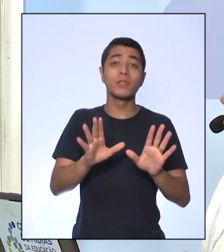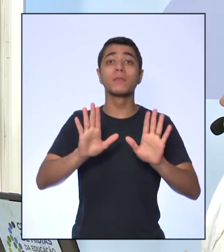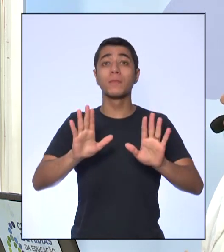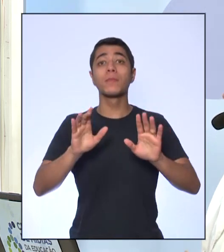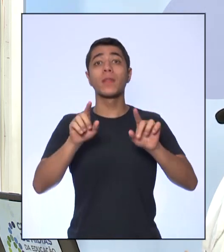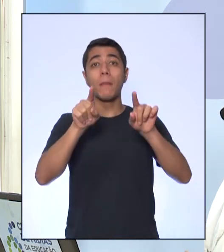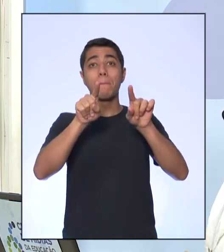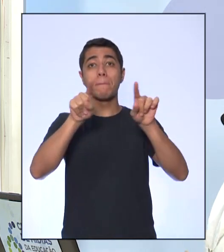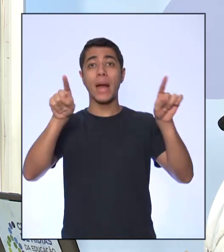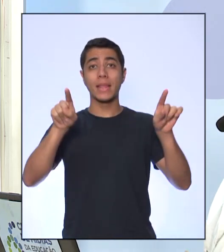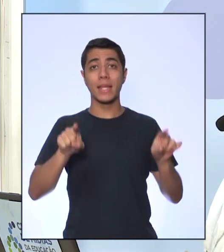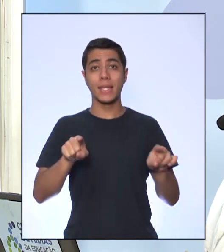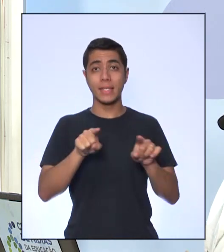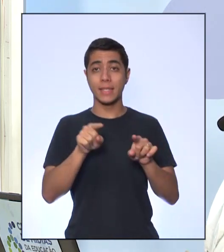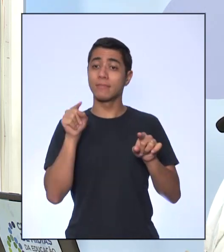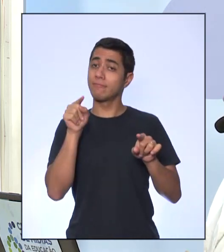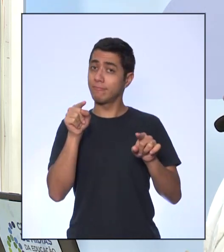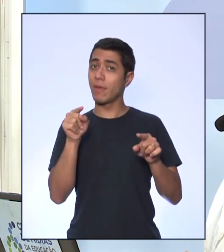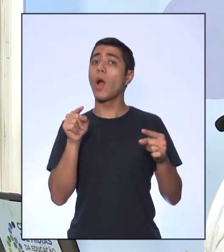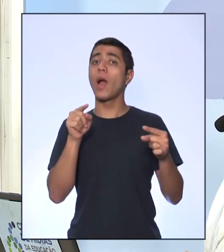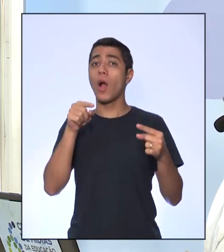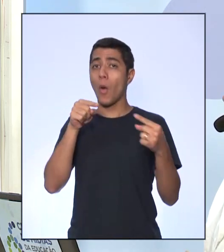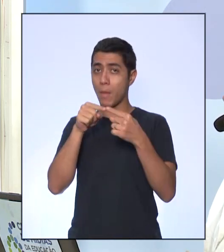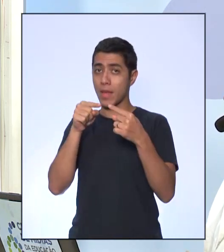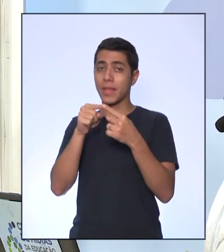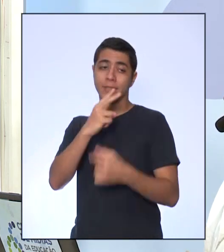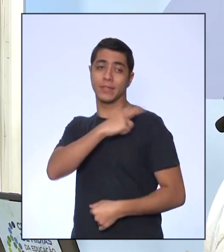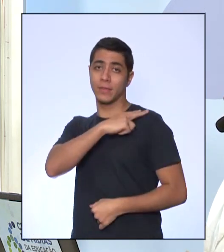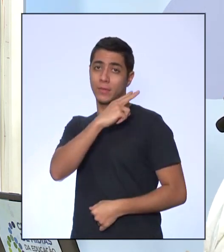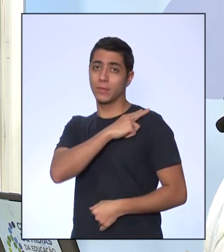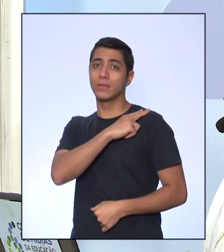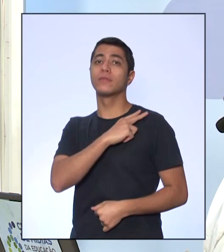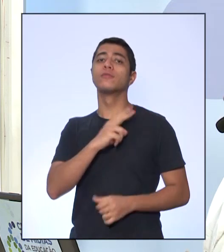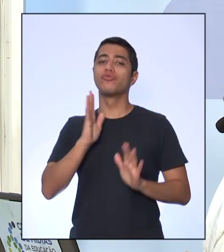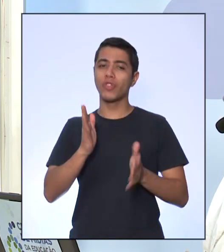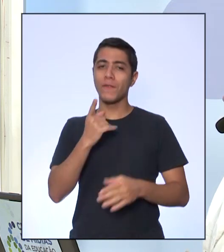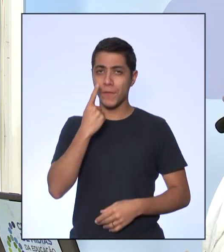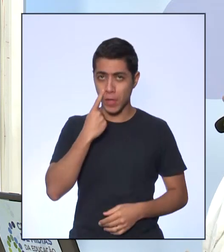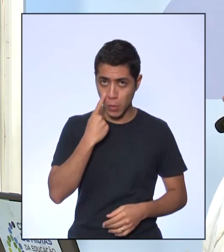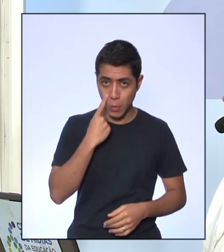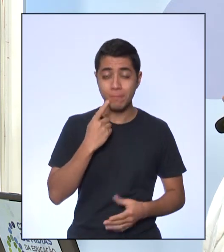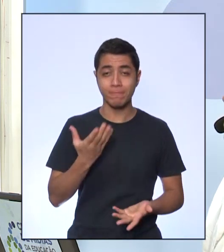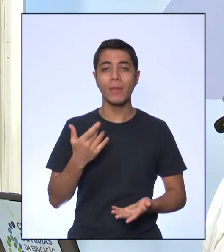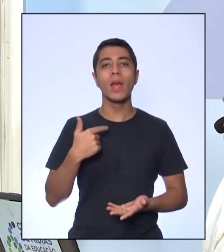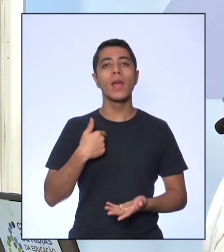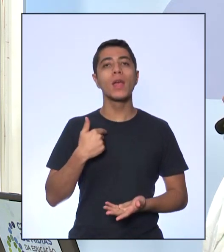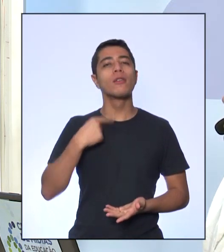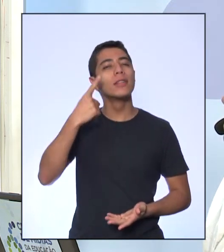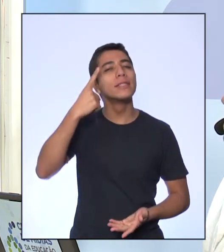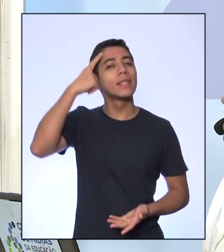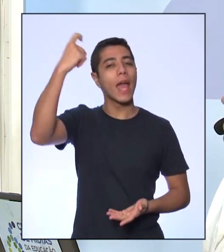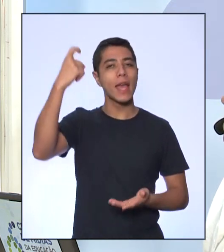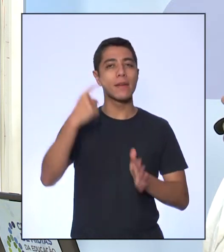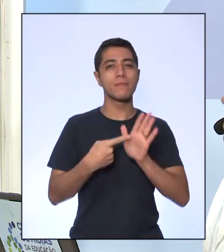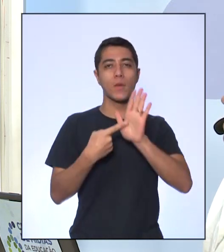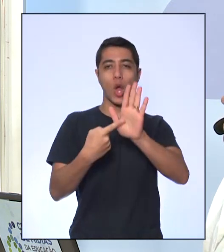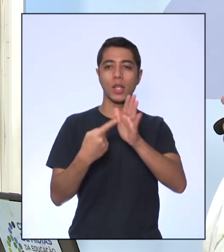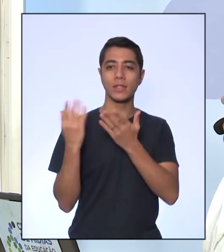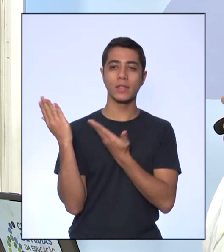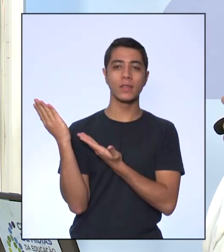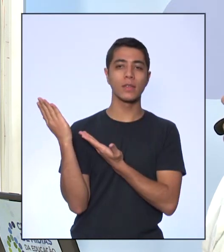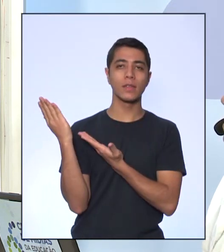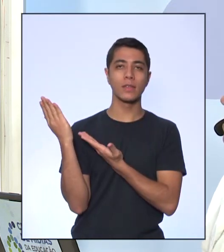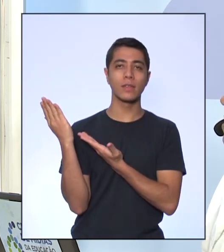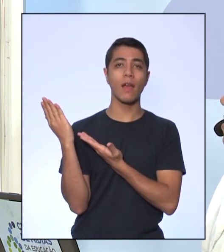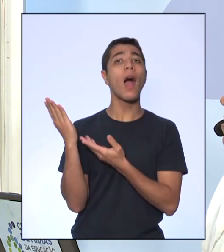ano do ensino médio, do contexto de vocês viram, né? Então, essa ideia que eu trago, sempre substituindo assim, que é para não se perder,